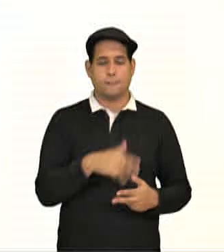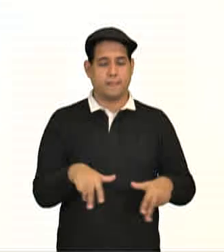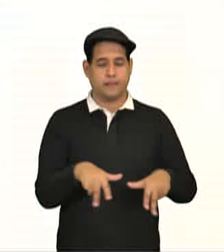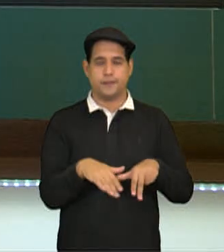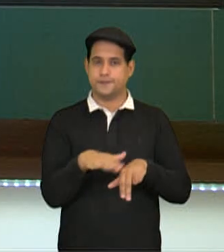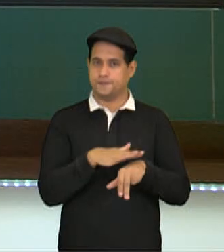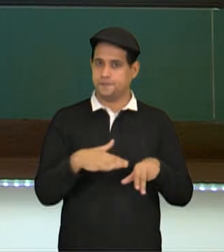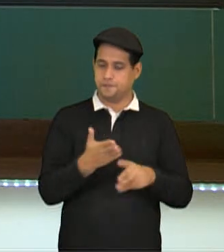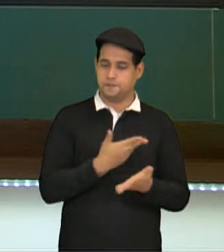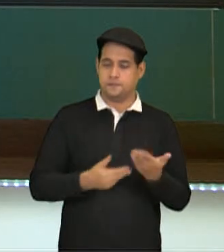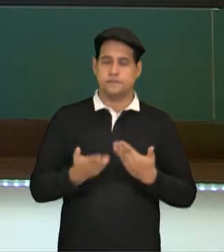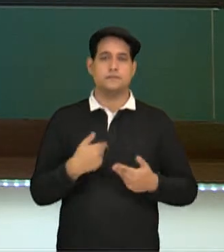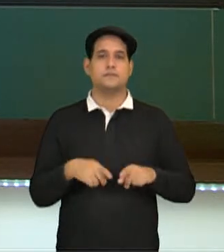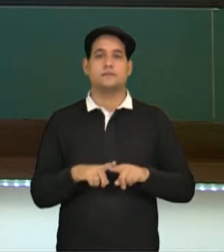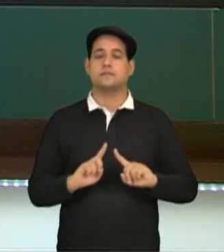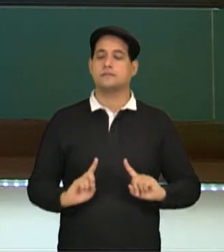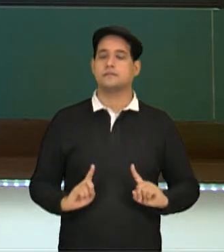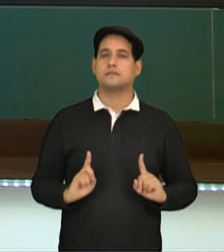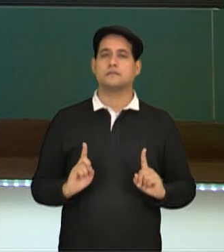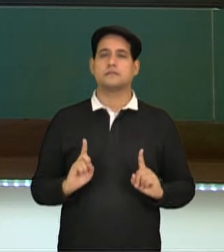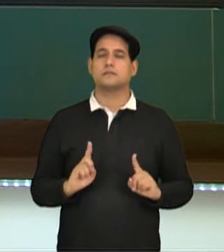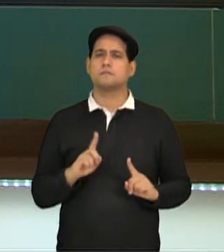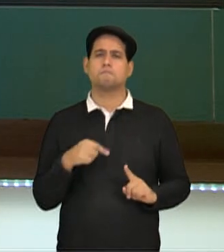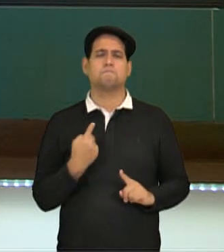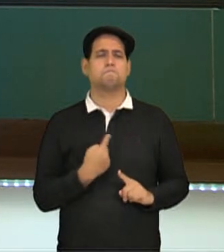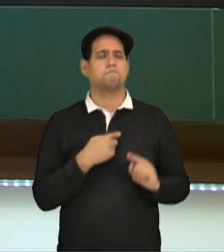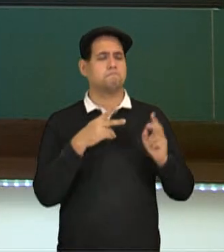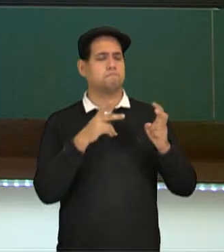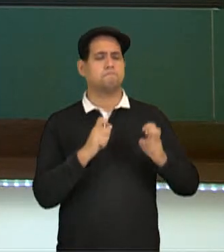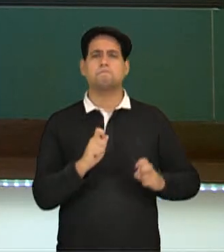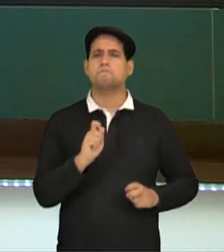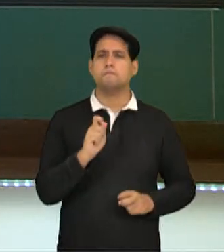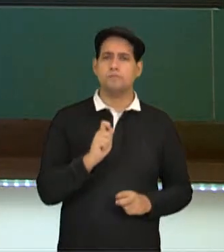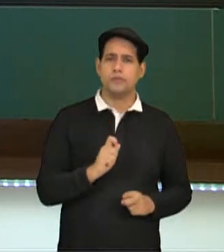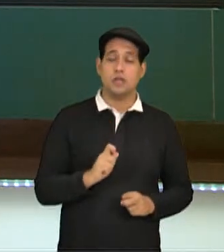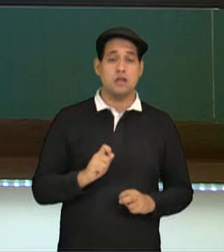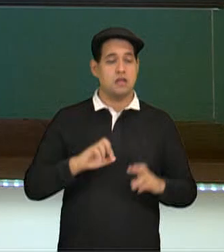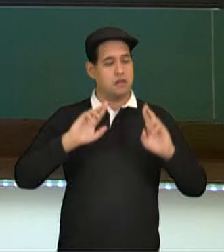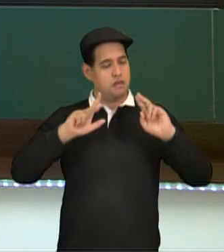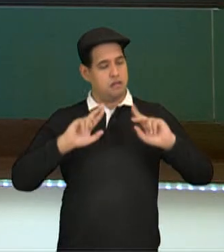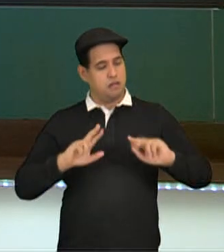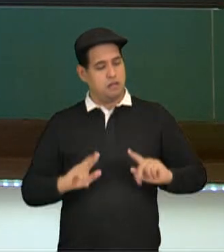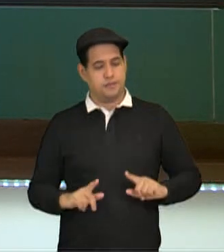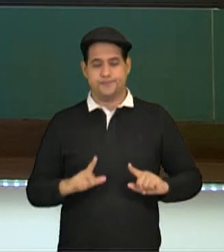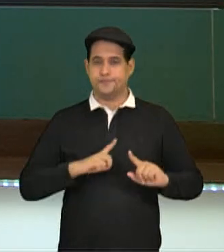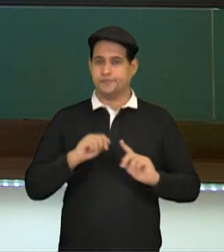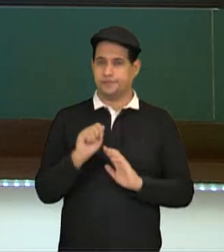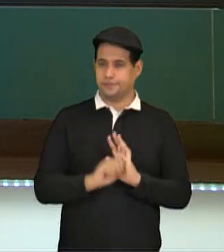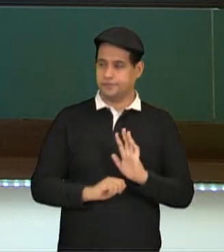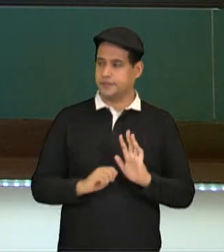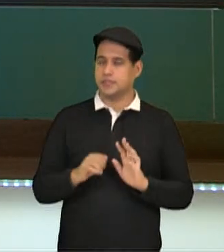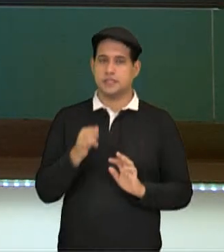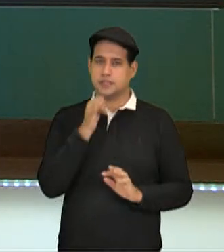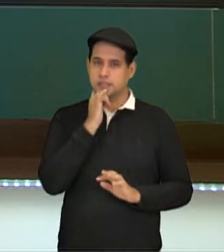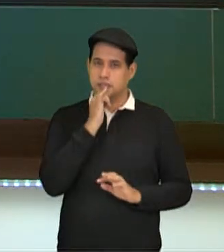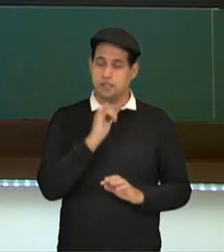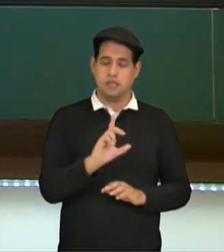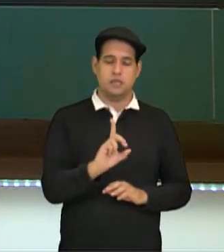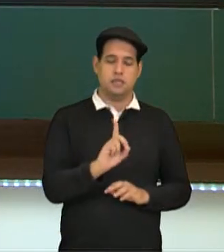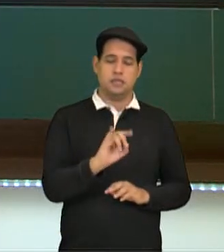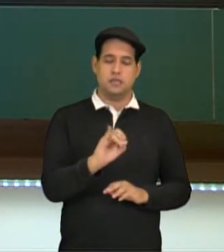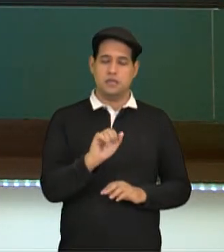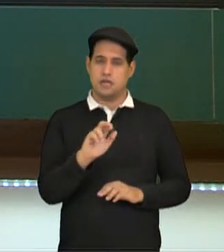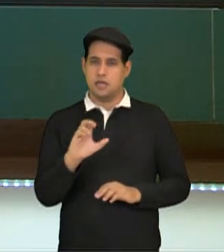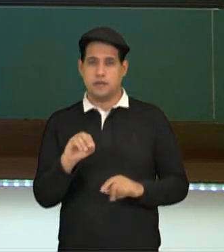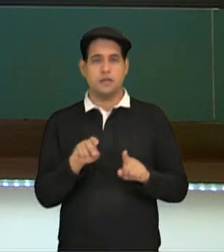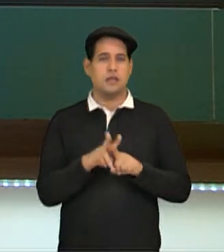discursivo literário, mas dentro de um romance a gente pode ter ali outros gêneros textuais, como o diário, a